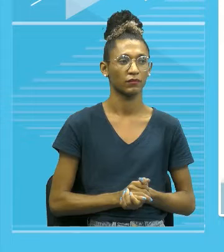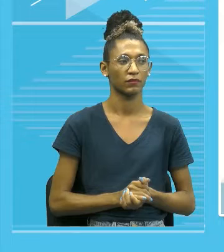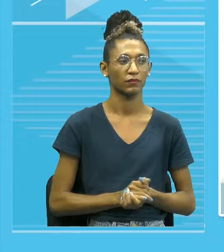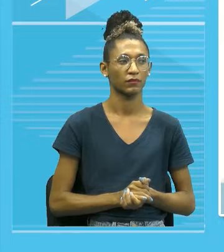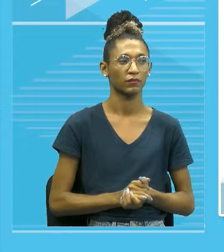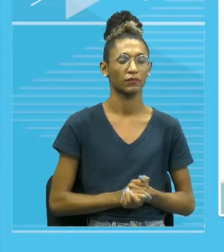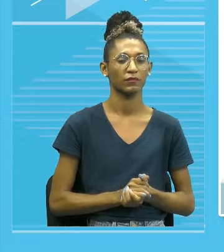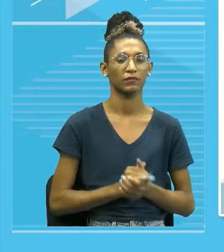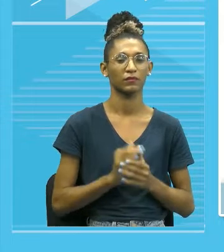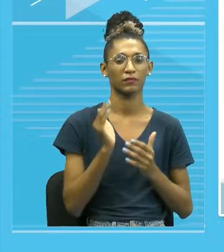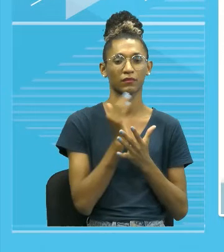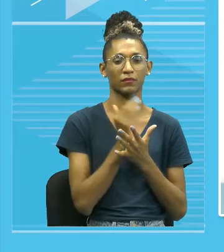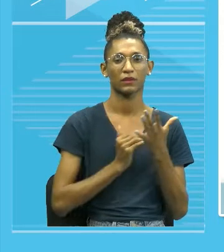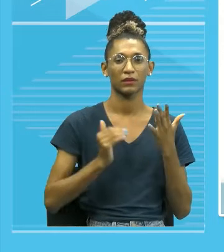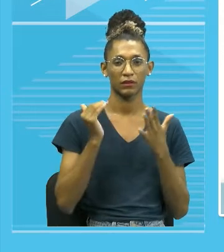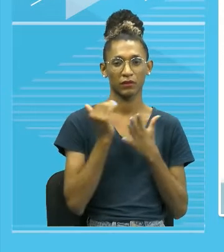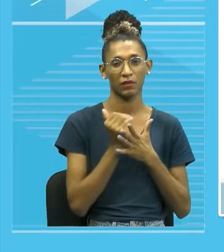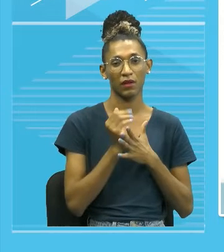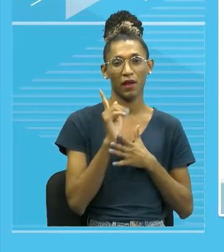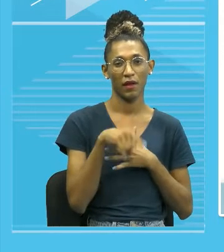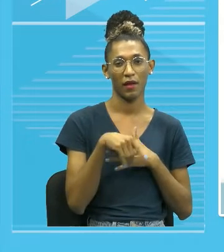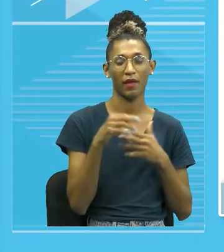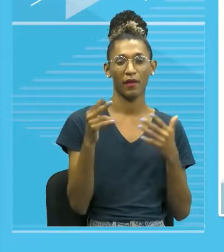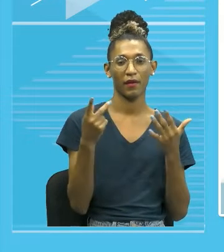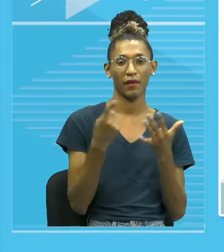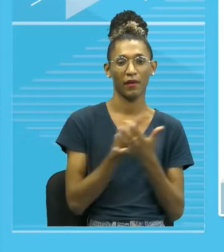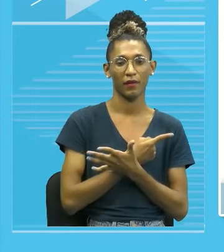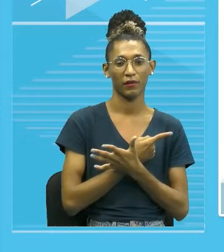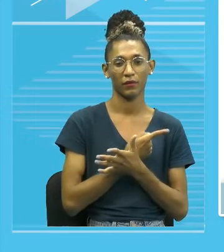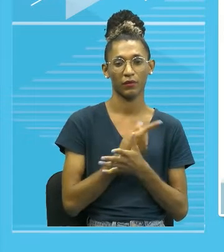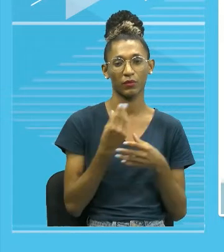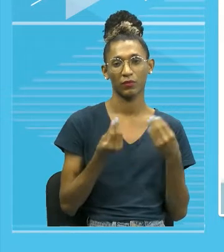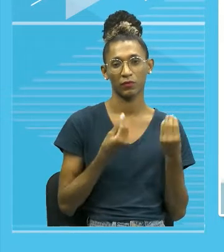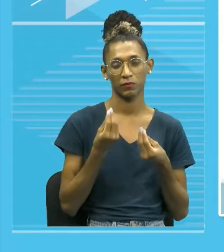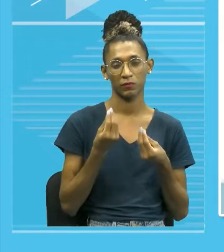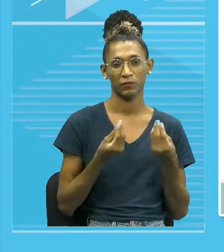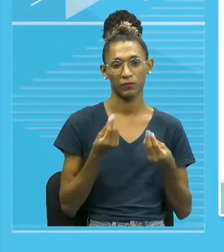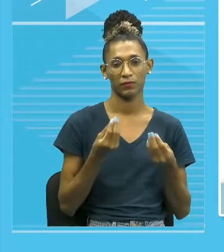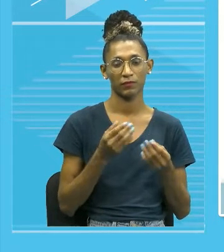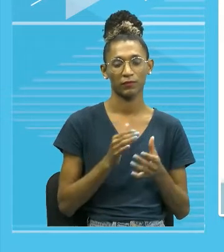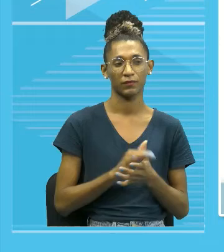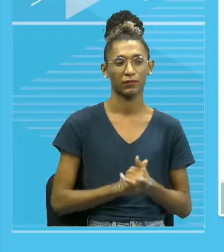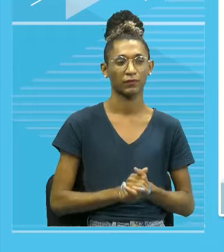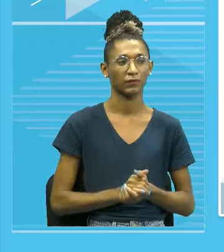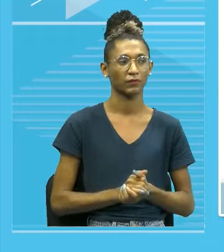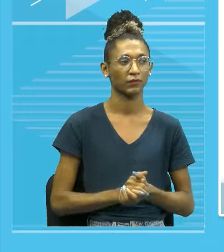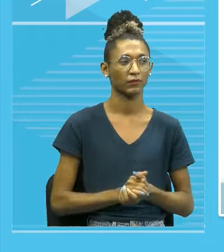exagerar né errar repartindo desgraças tá